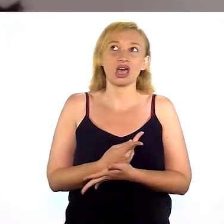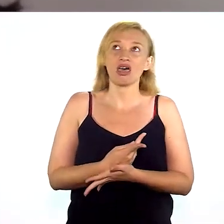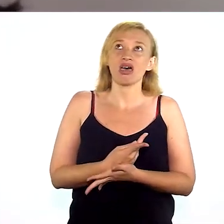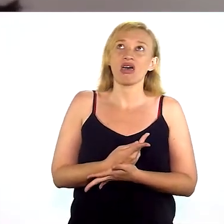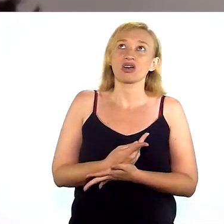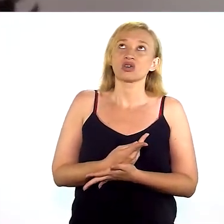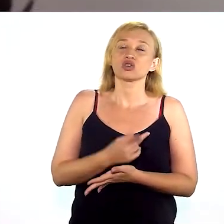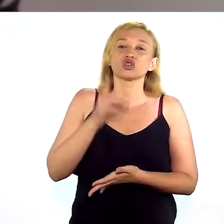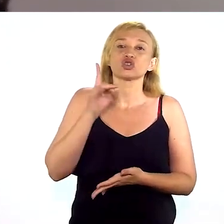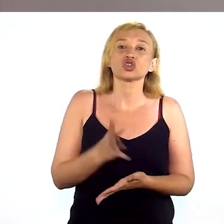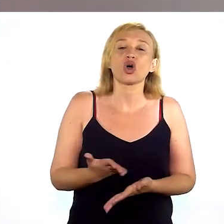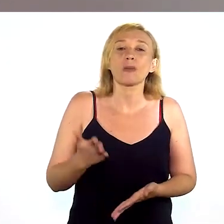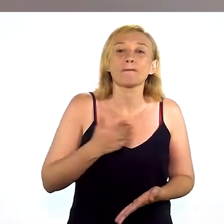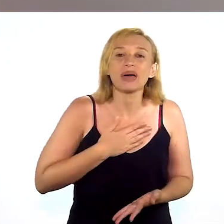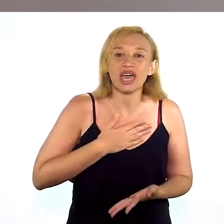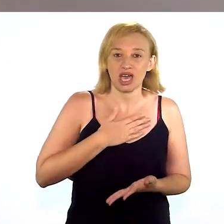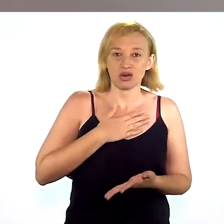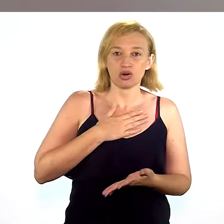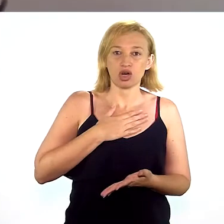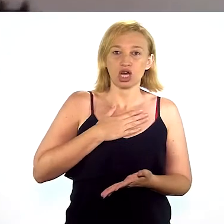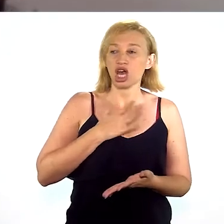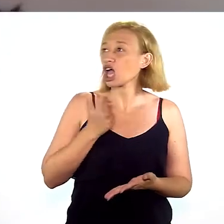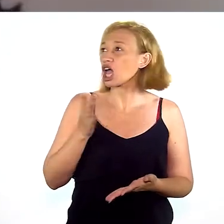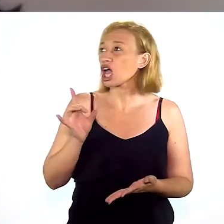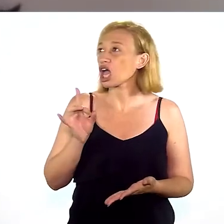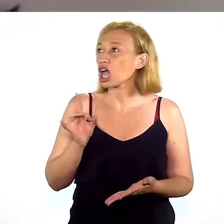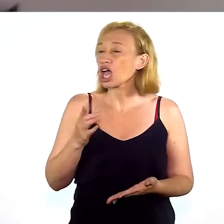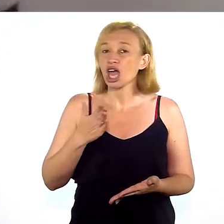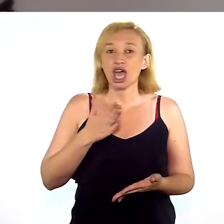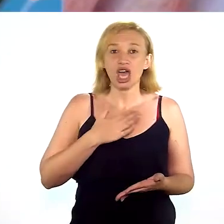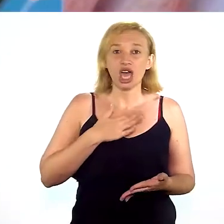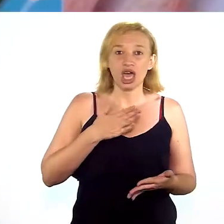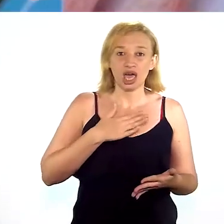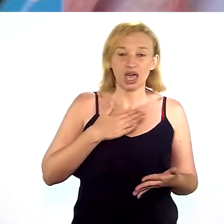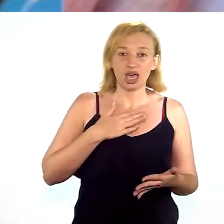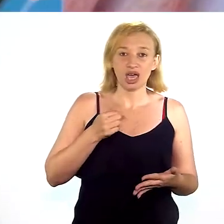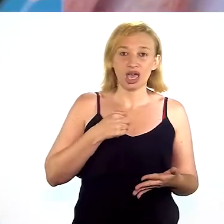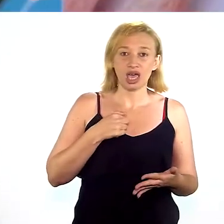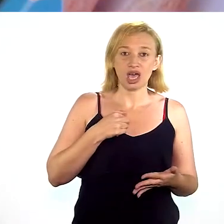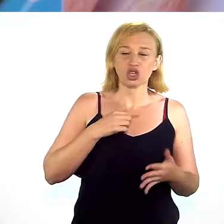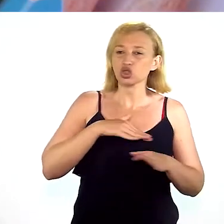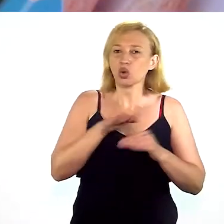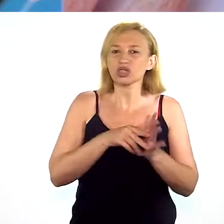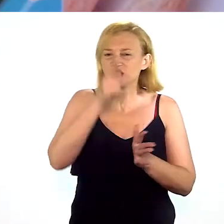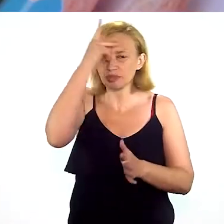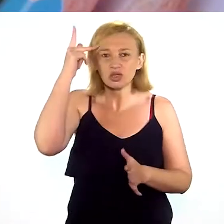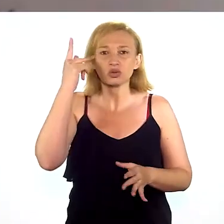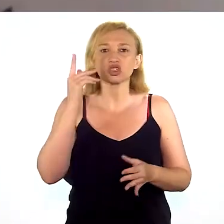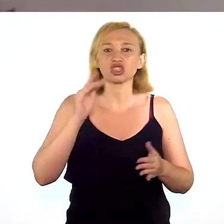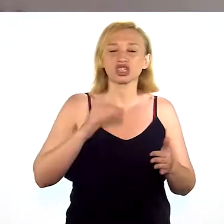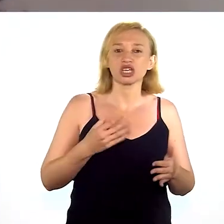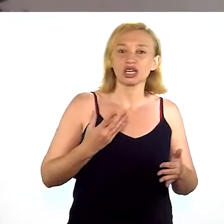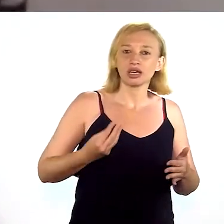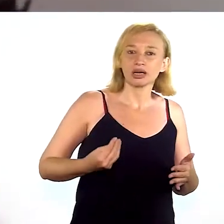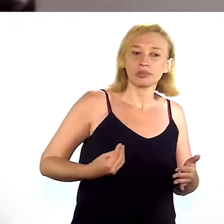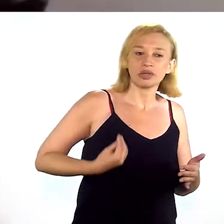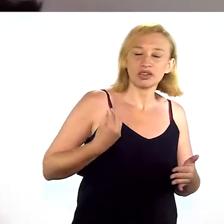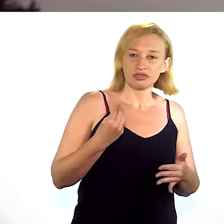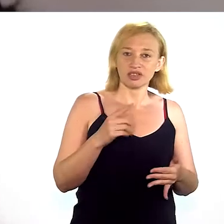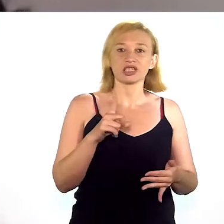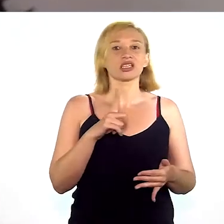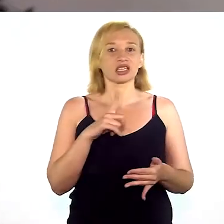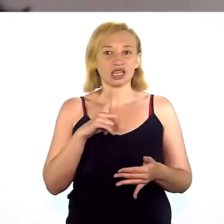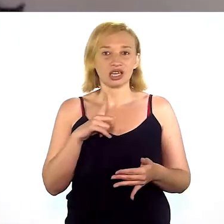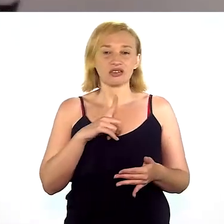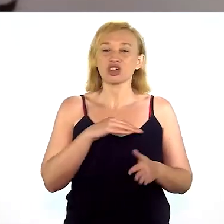vai surgir de um momento só meu, assim. Eu sou todas as pessoas que já passaram pela minha vida, todas as